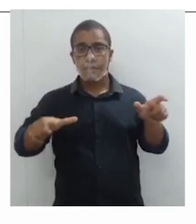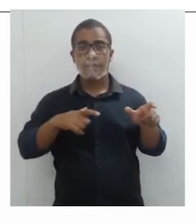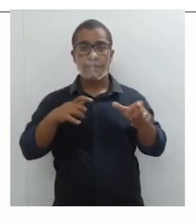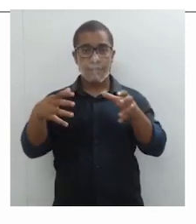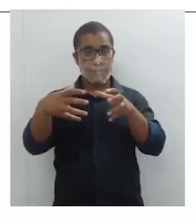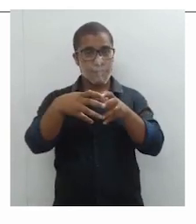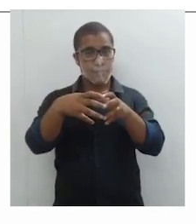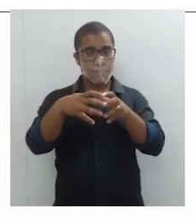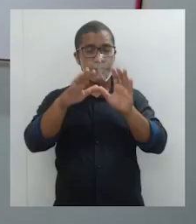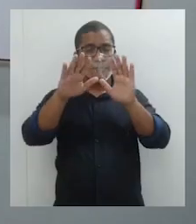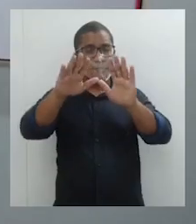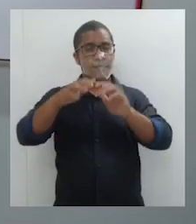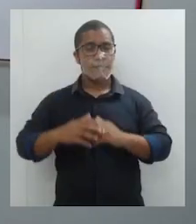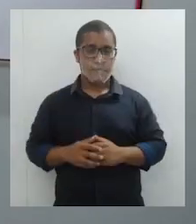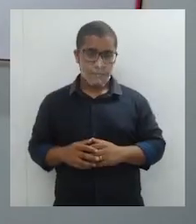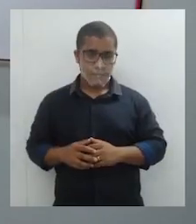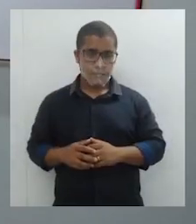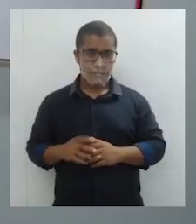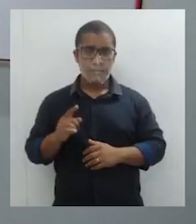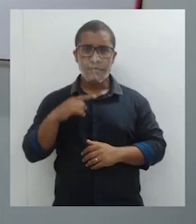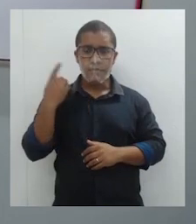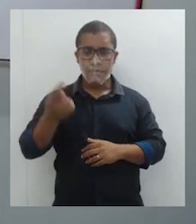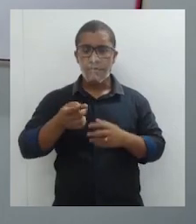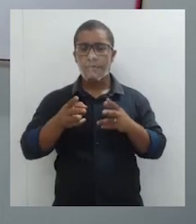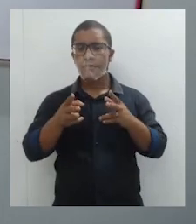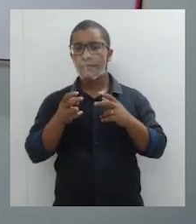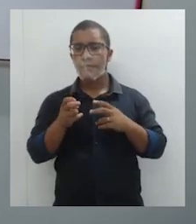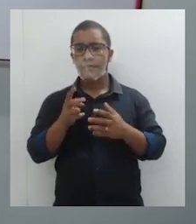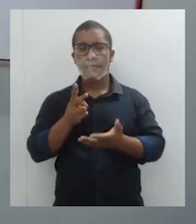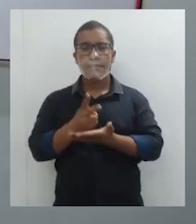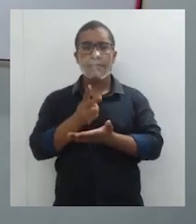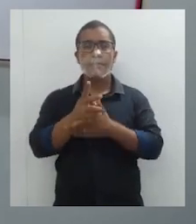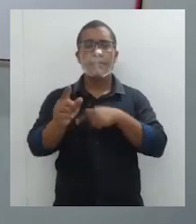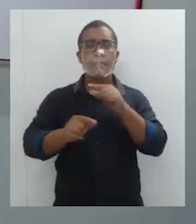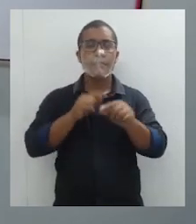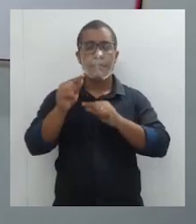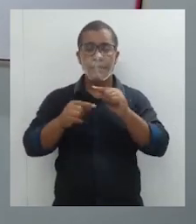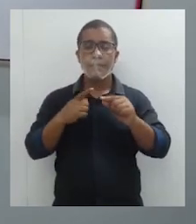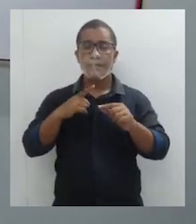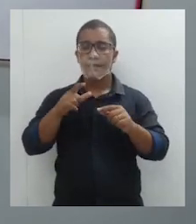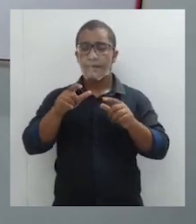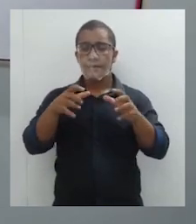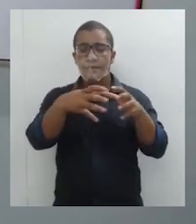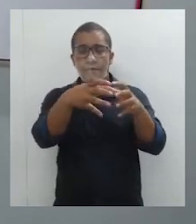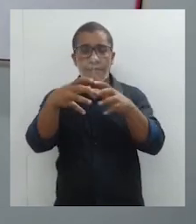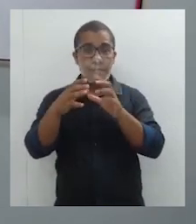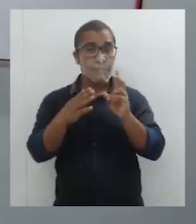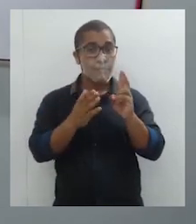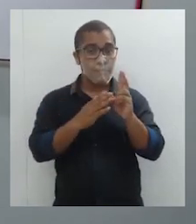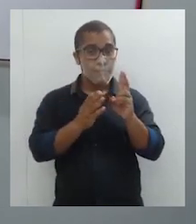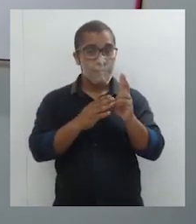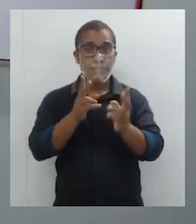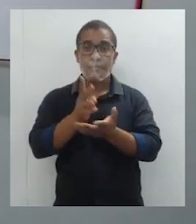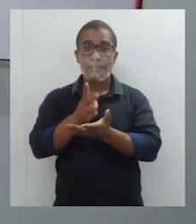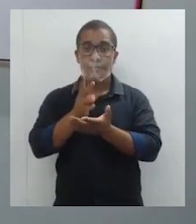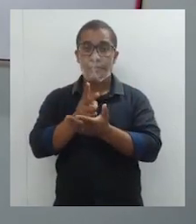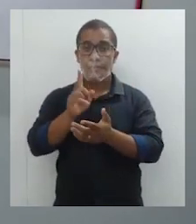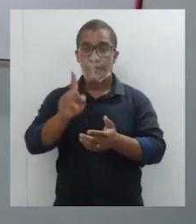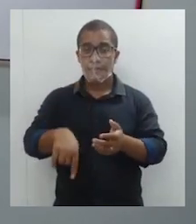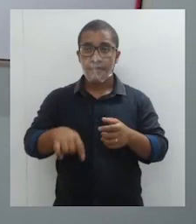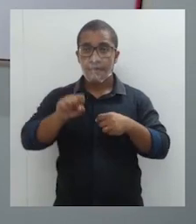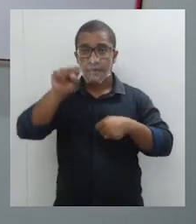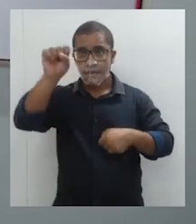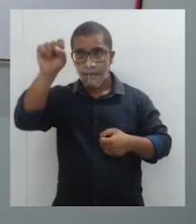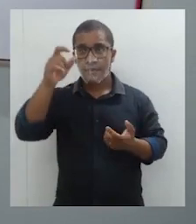cortando para mim nós observamos sempre meu caro estudante que as tribos indígenas sempre é o herói